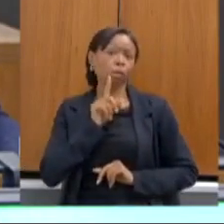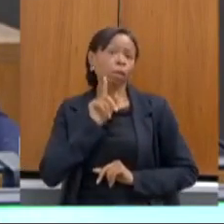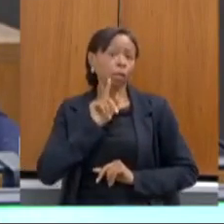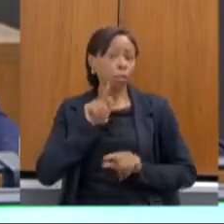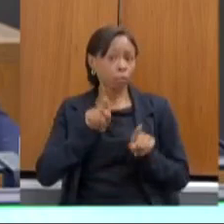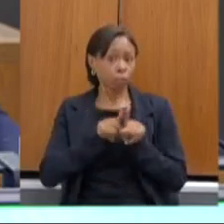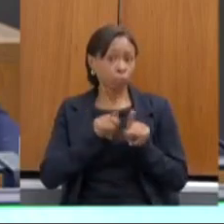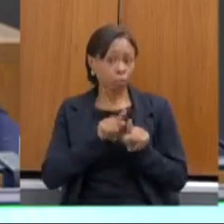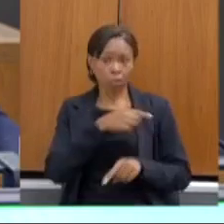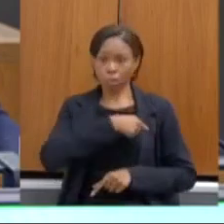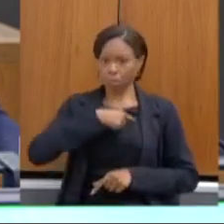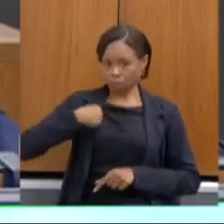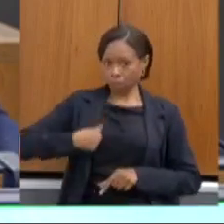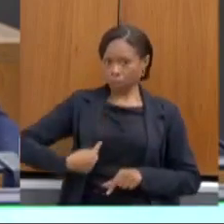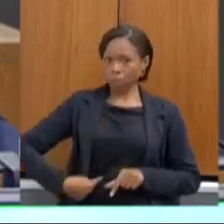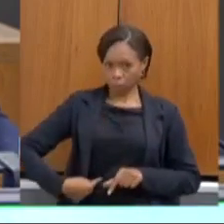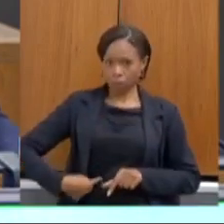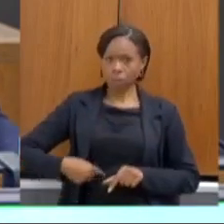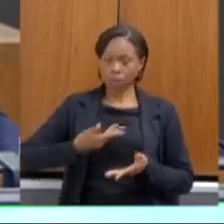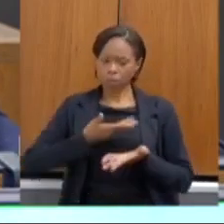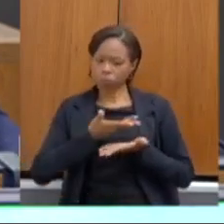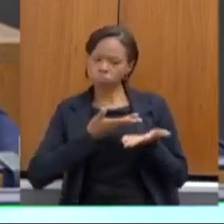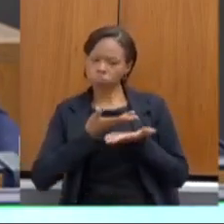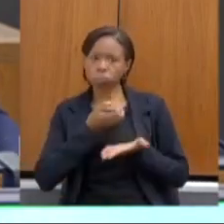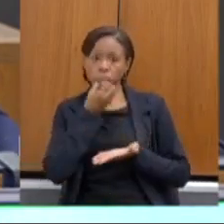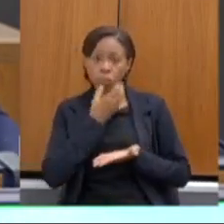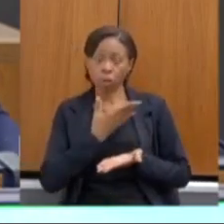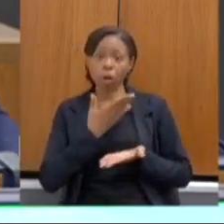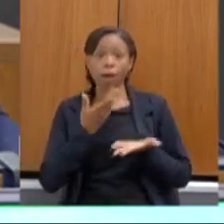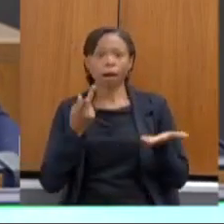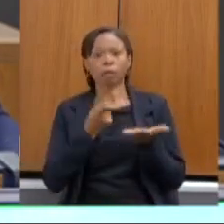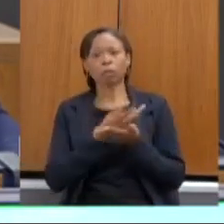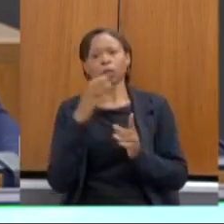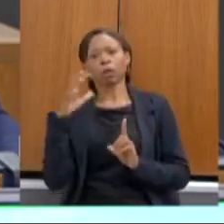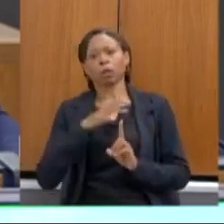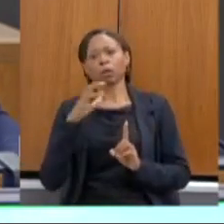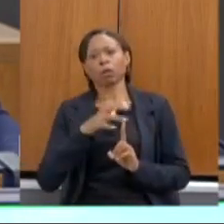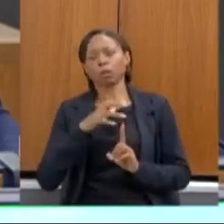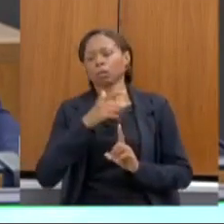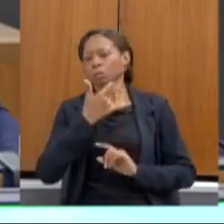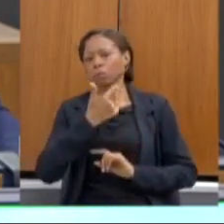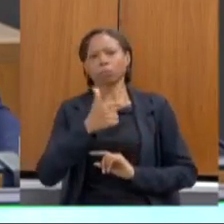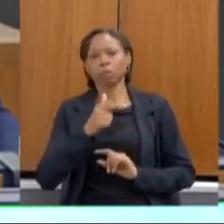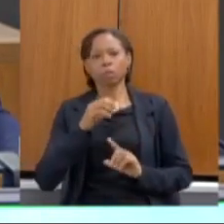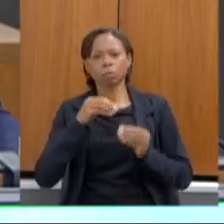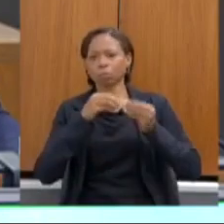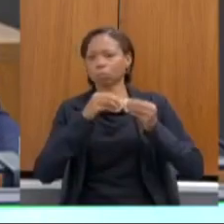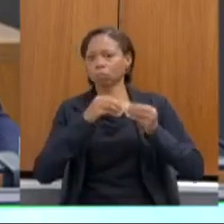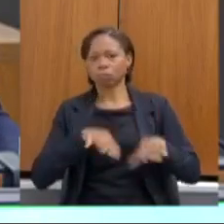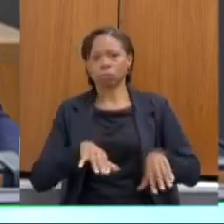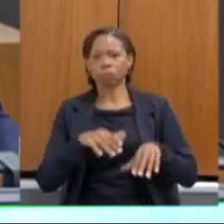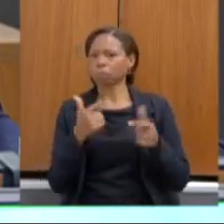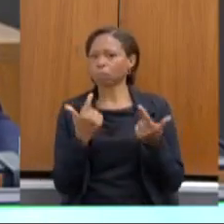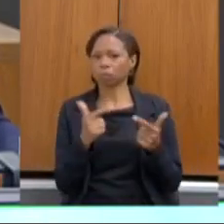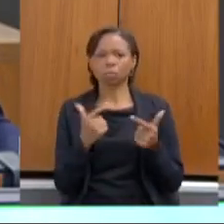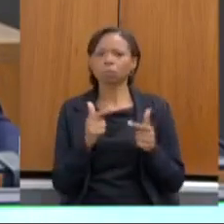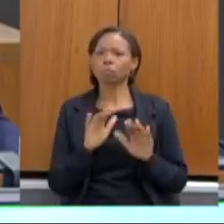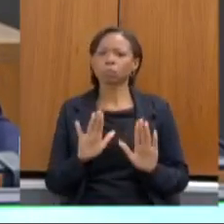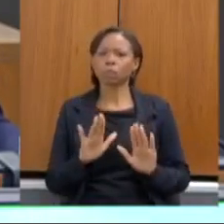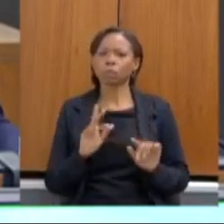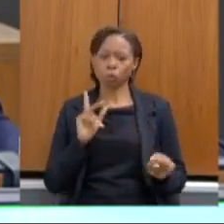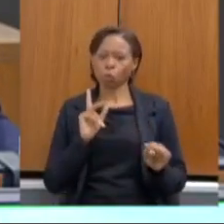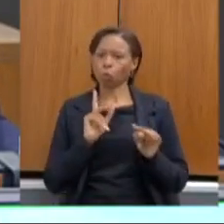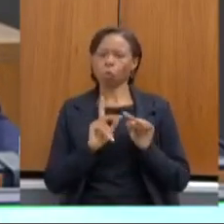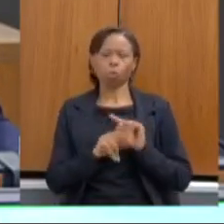chinesa conta americana E isso não nos atingiu ou seja nós não tivemos não sofremos esse embargo